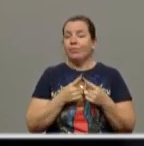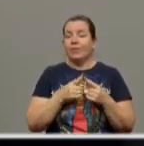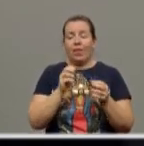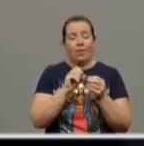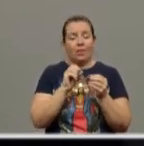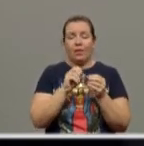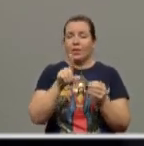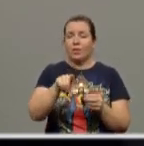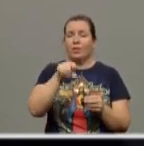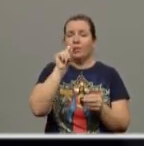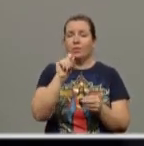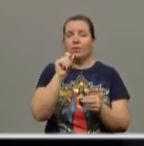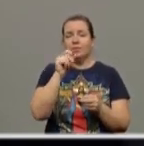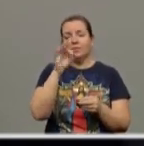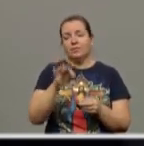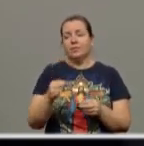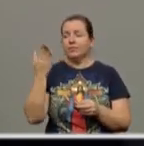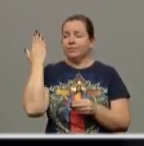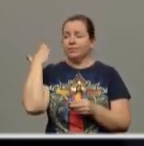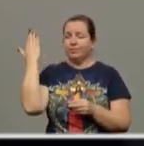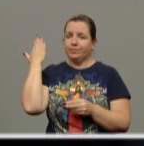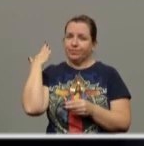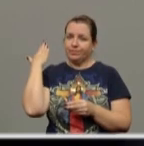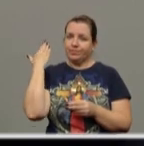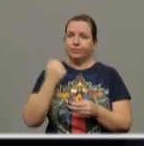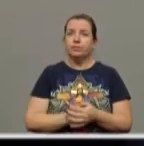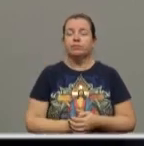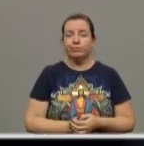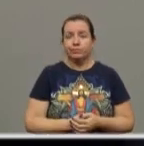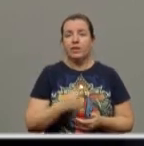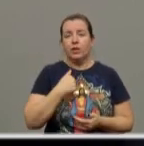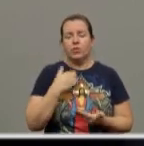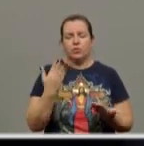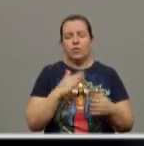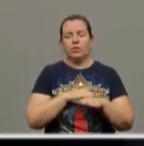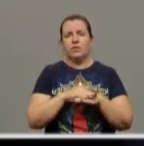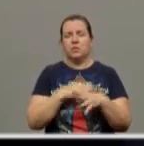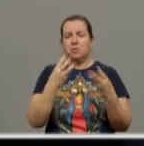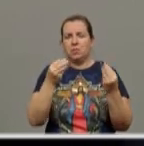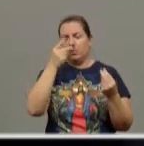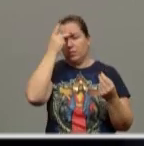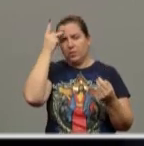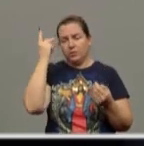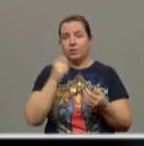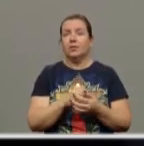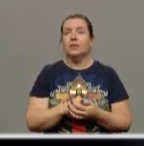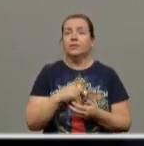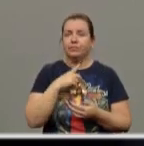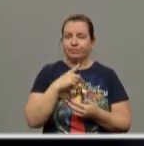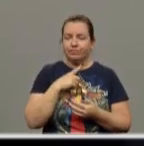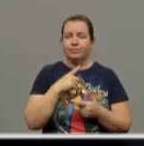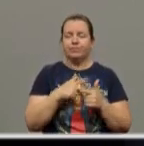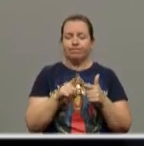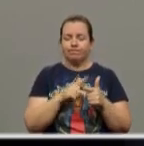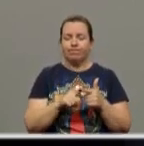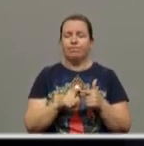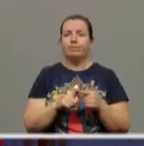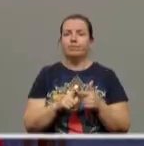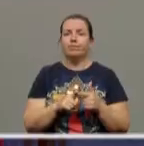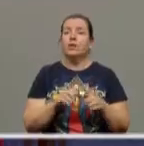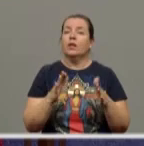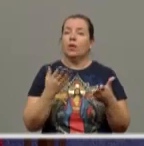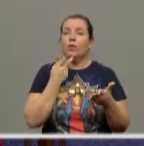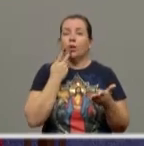não vê felicidade em nada. Quantas e quantas pessoas eu já atendi que passam por essa situação? Então eu falo aqui para os jovens